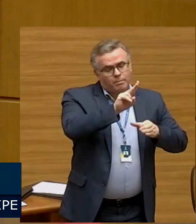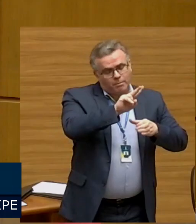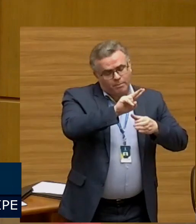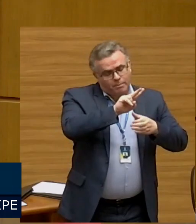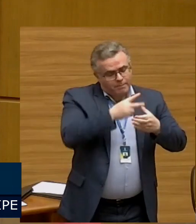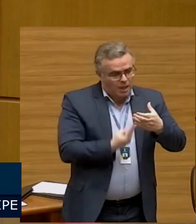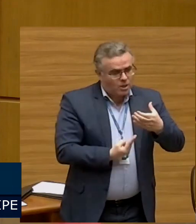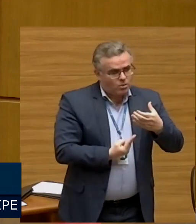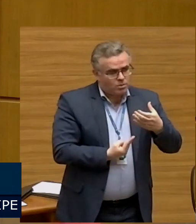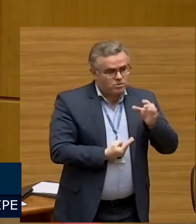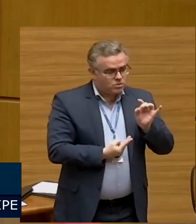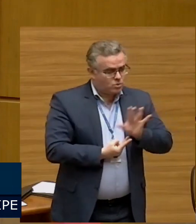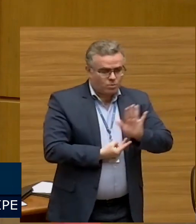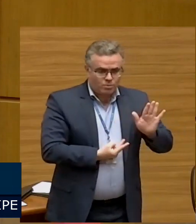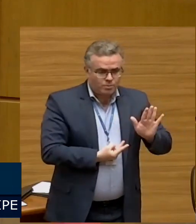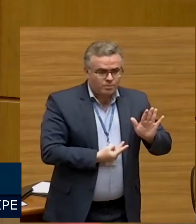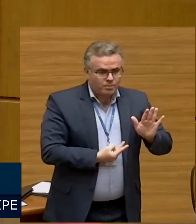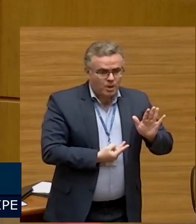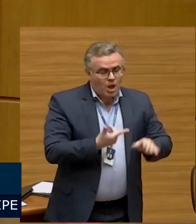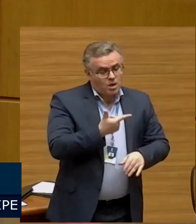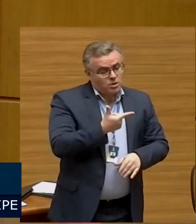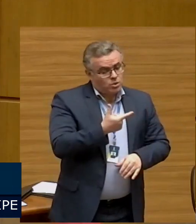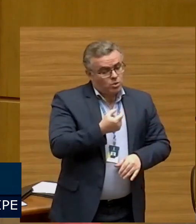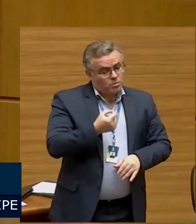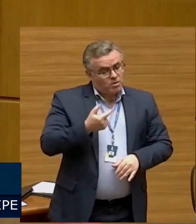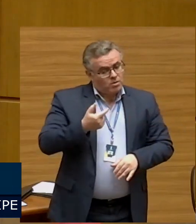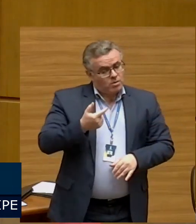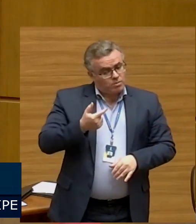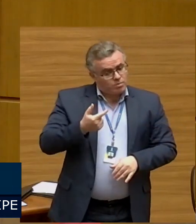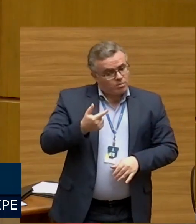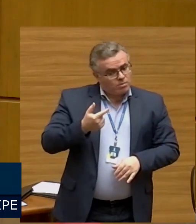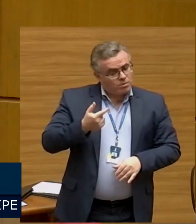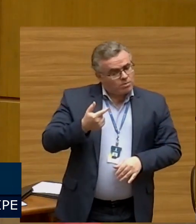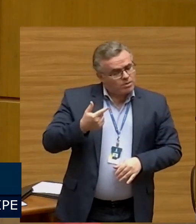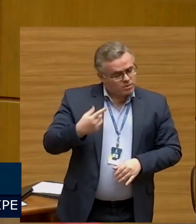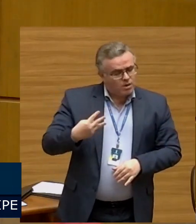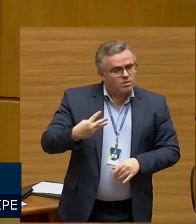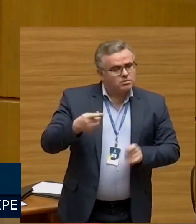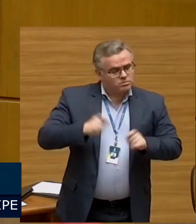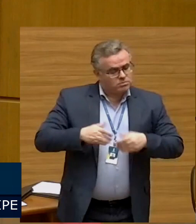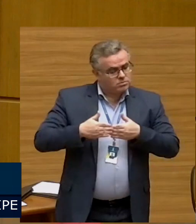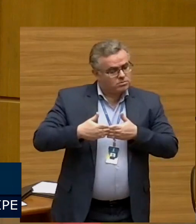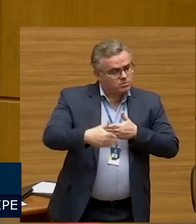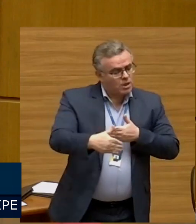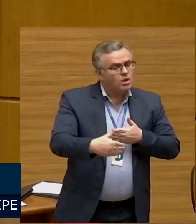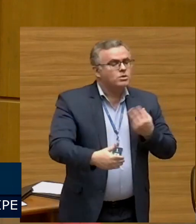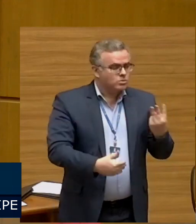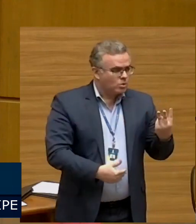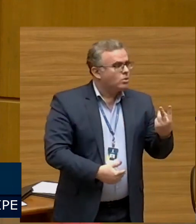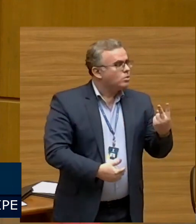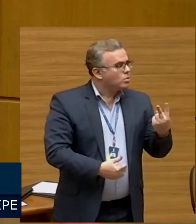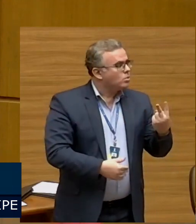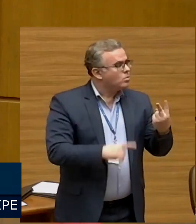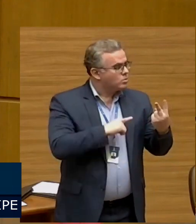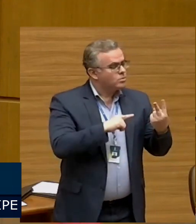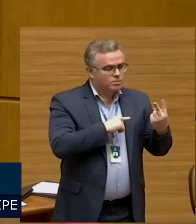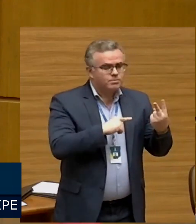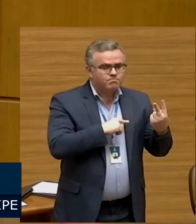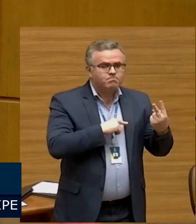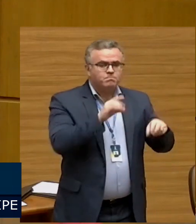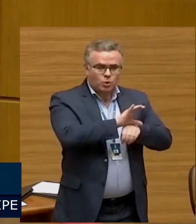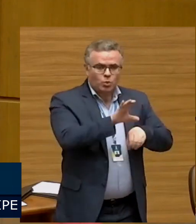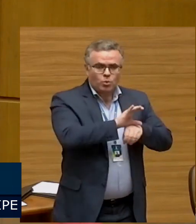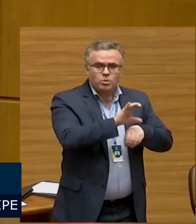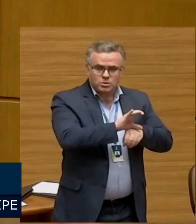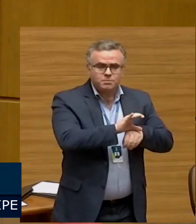Em 2023, nós temos já 6 instituições de ensino superior que ofertam esse curso. E no